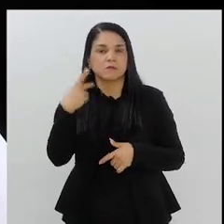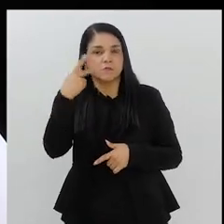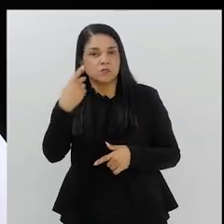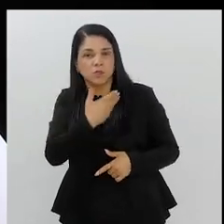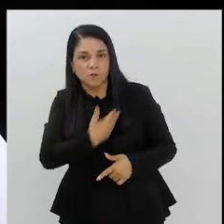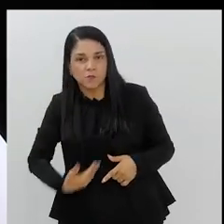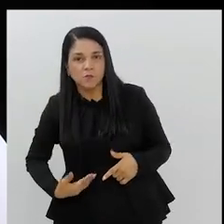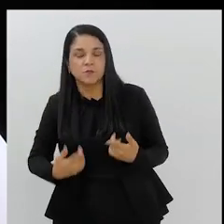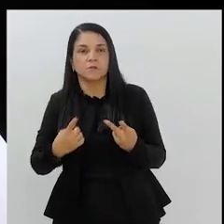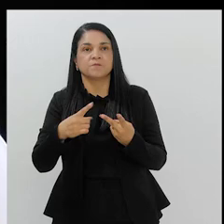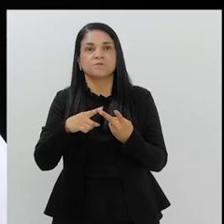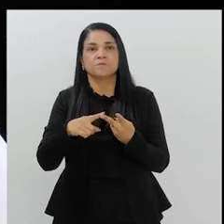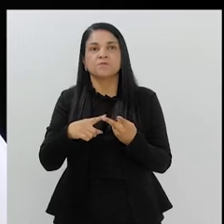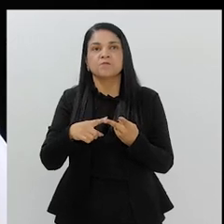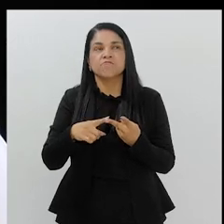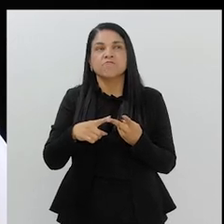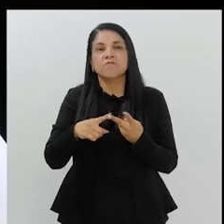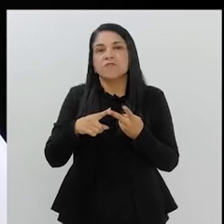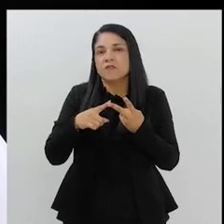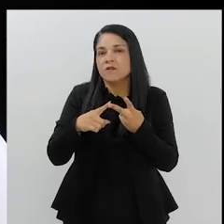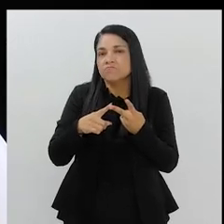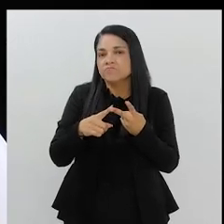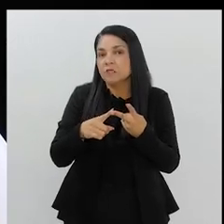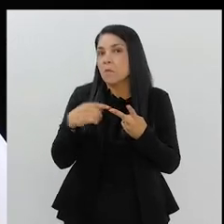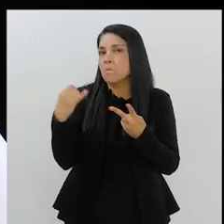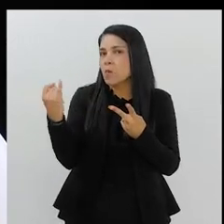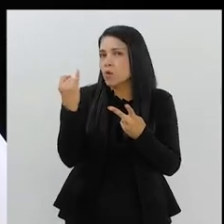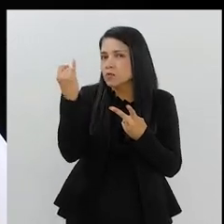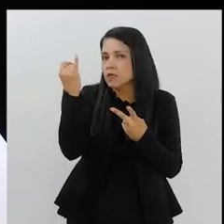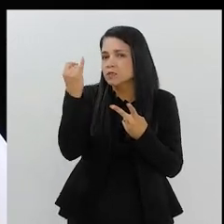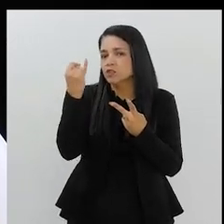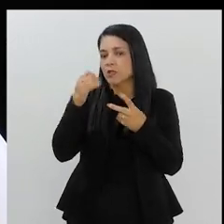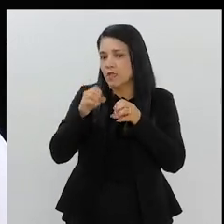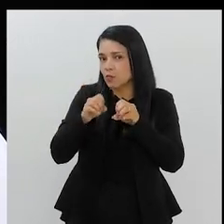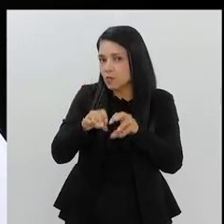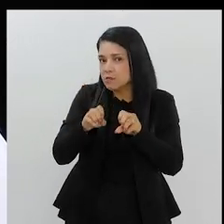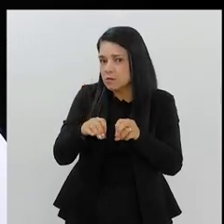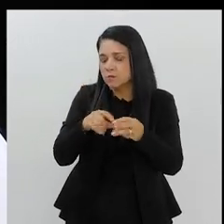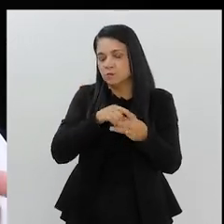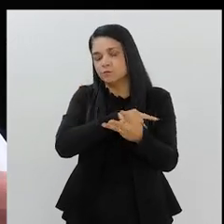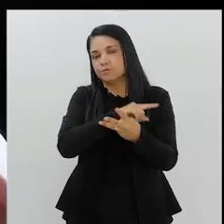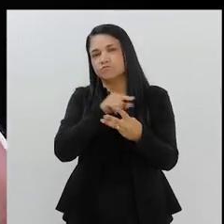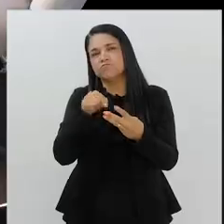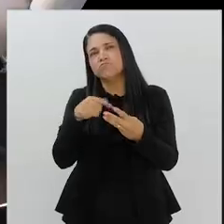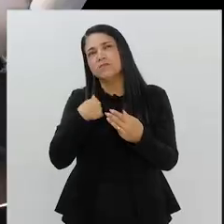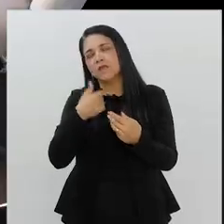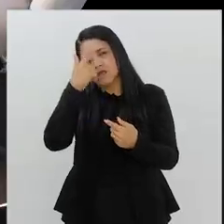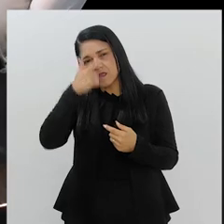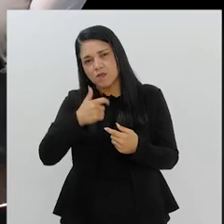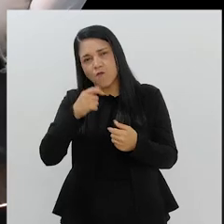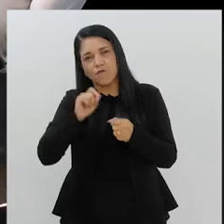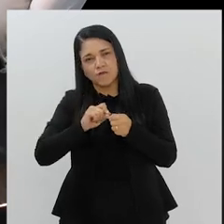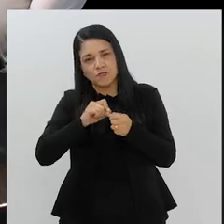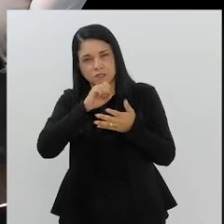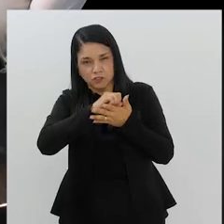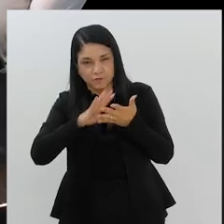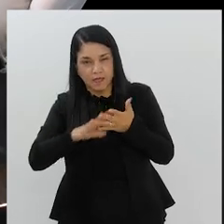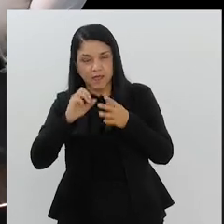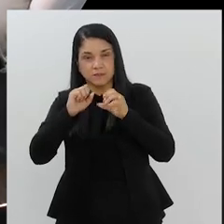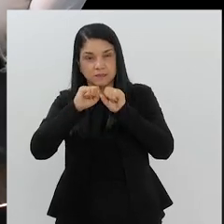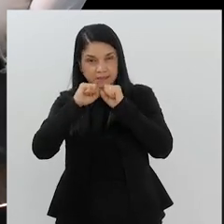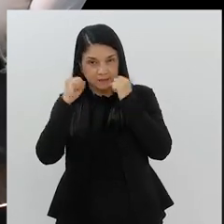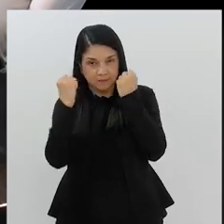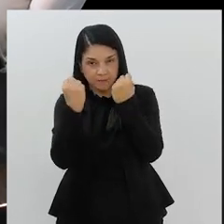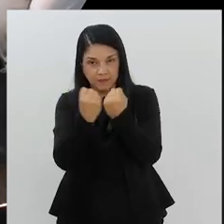públicas você tem que eh tratar como eh um ponto importante na educação Ontem eu fiz uma uma